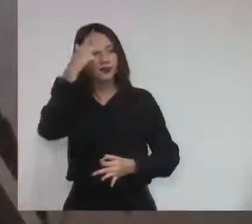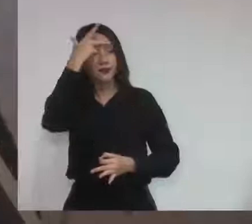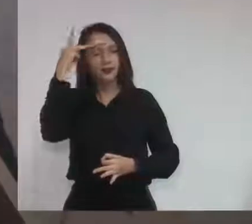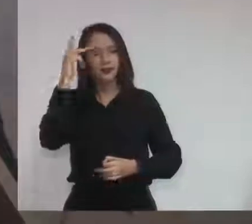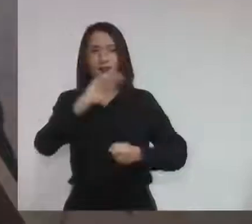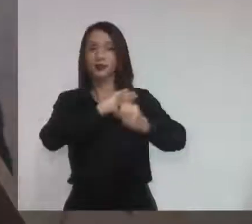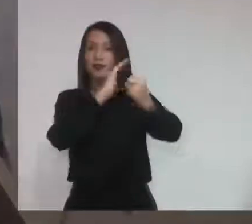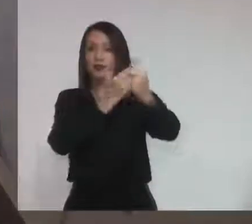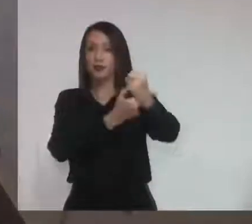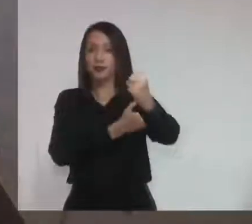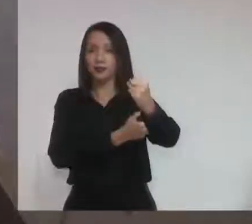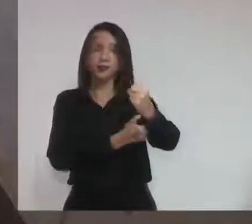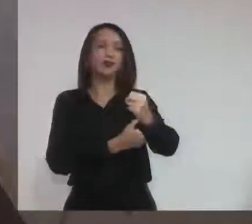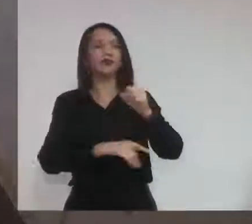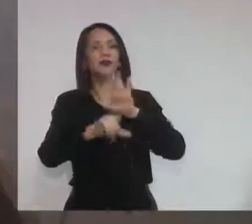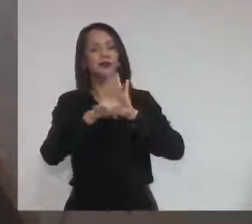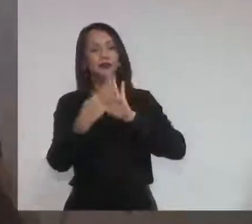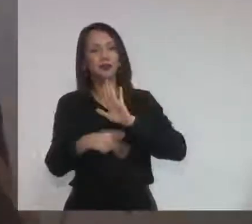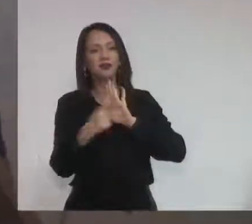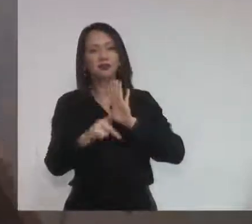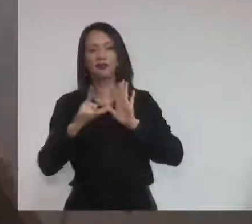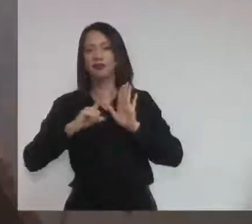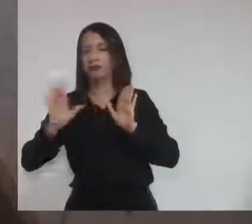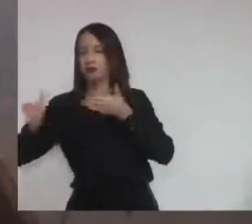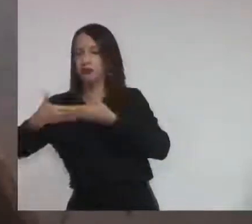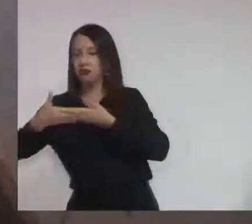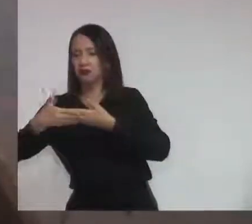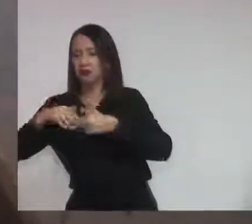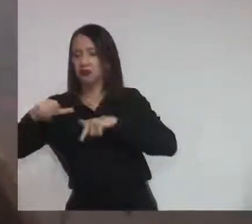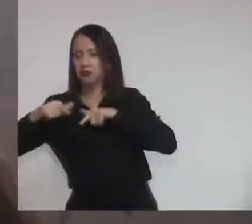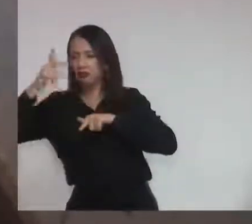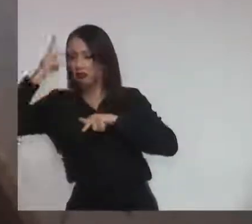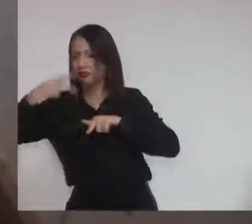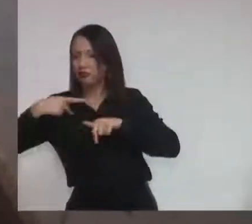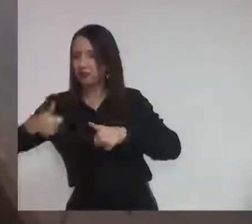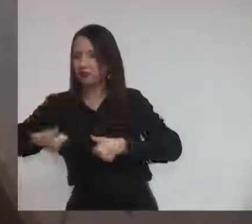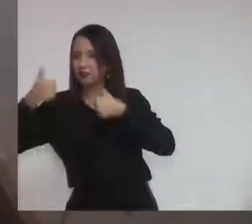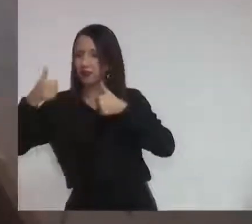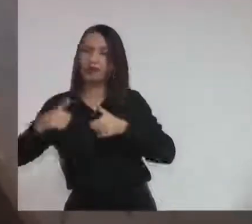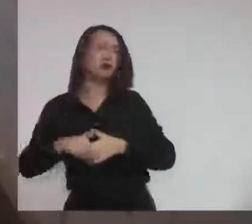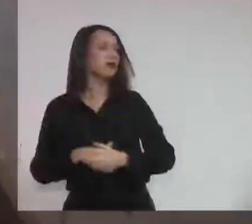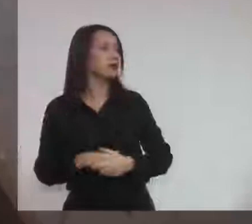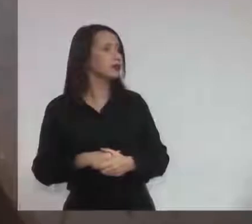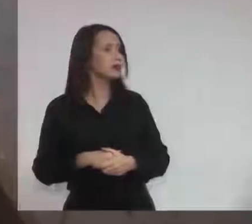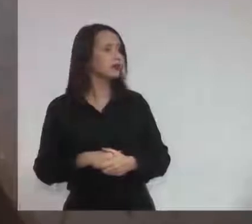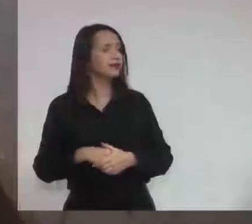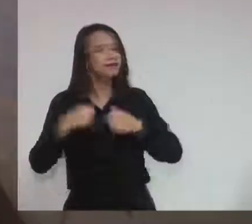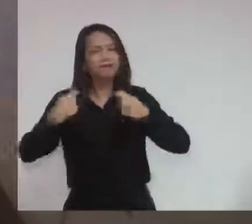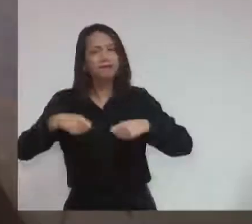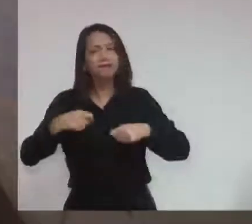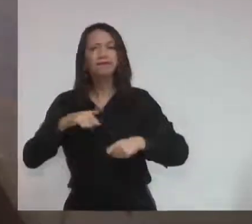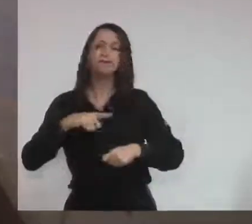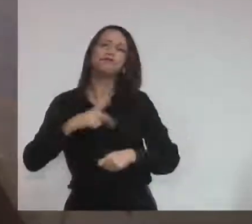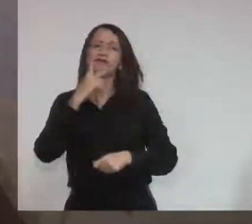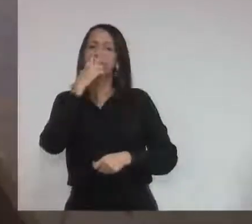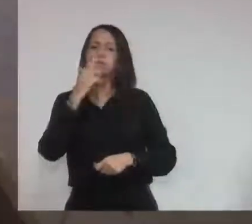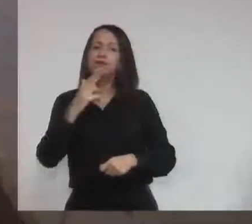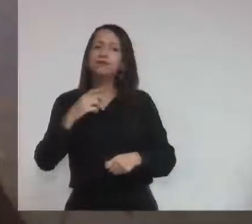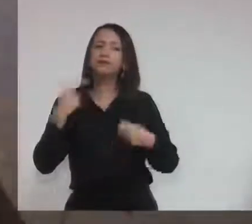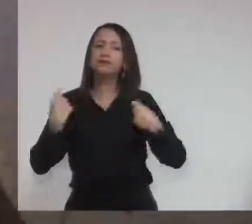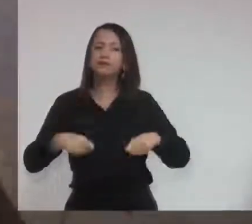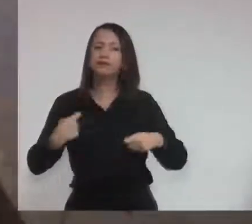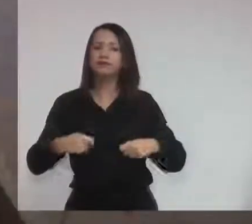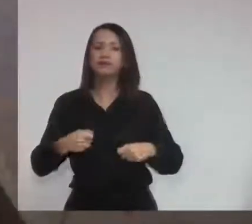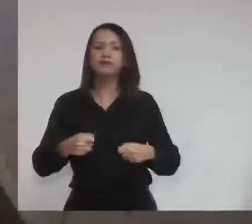Legislativo, né, não ficar fechado, né, no gabinete, fazendo o que acha que é o melhor. Né, não necessariamente o que ele acha que é o melhor para